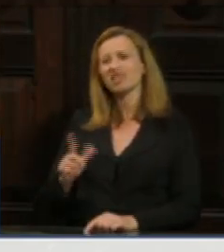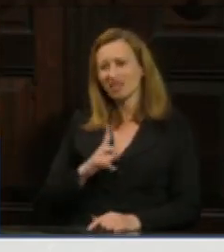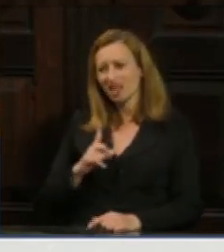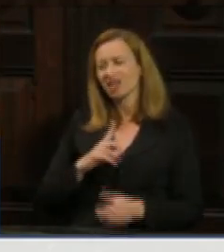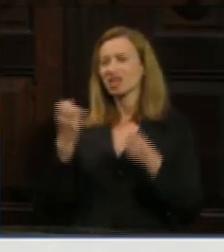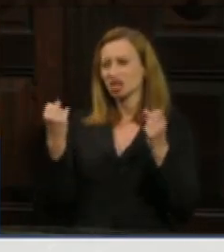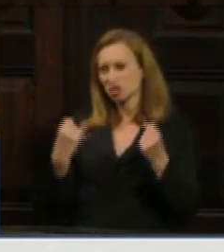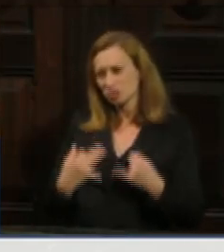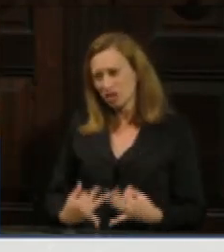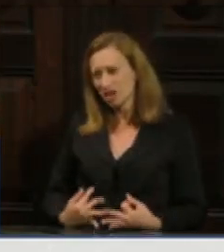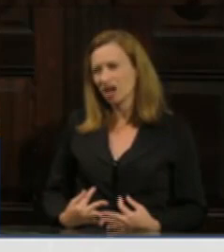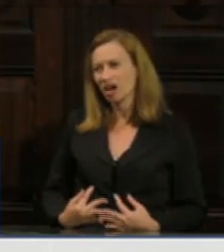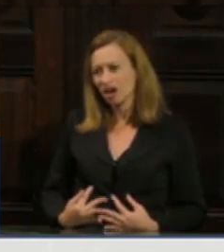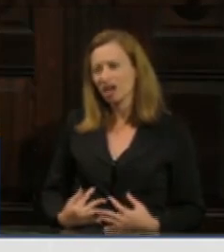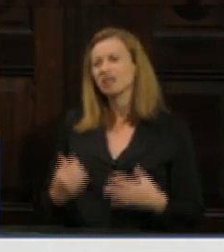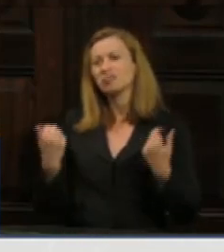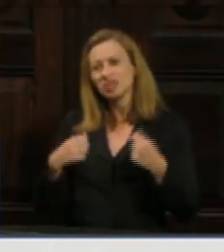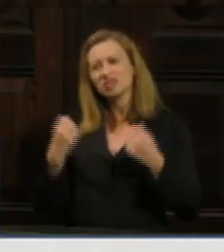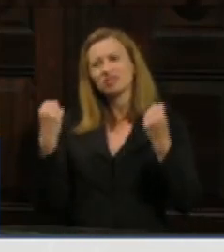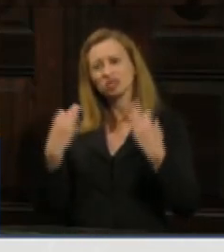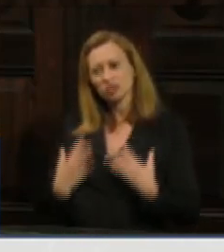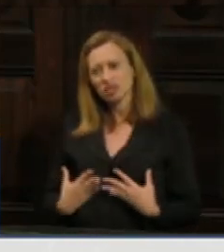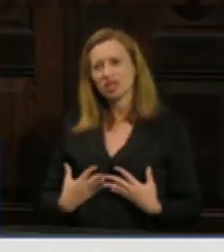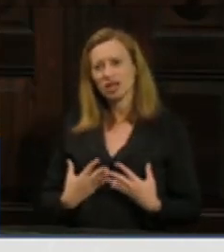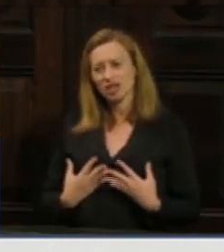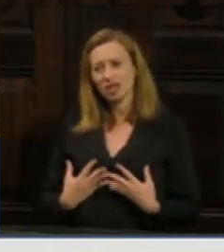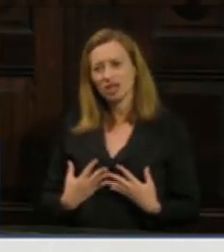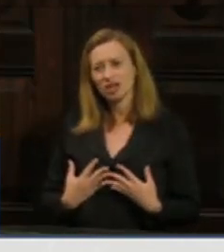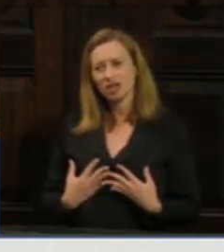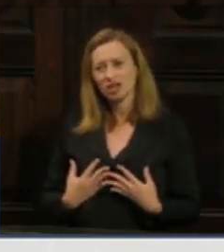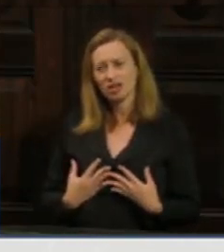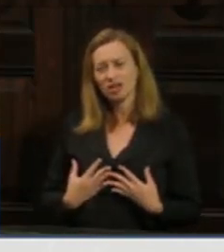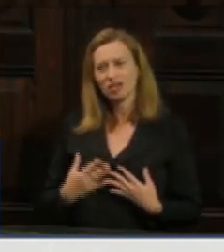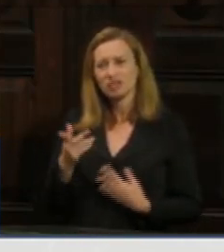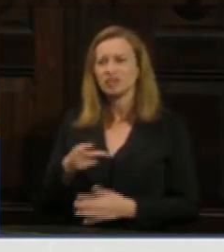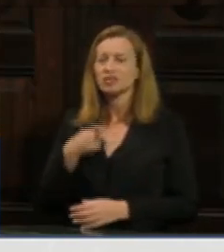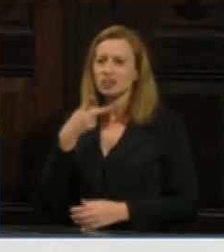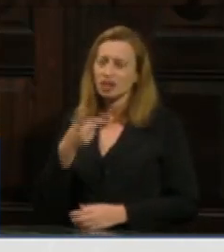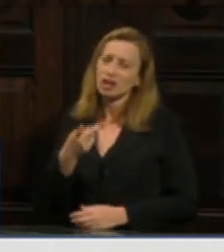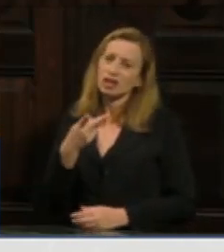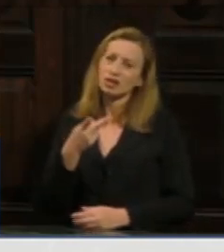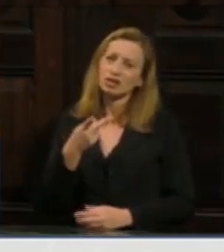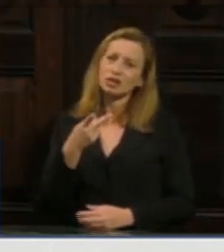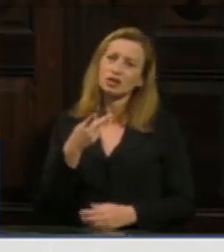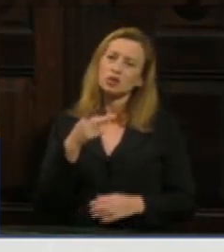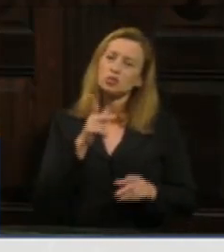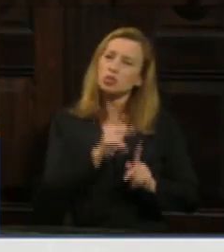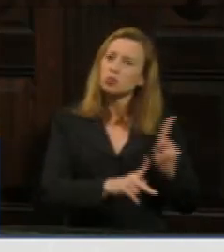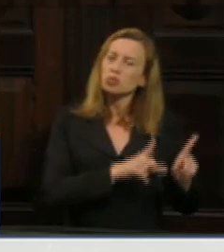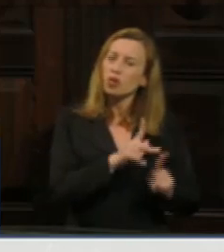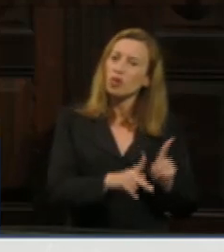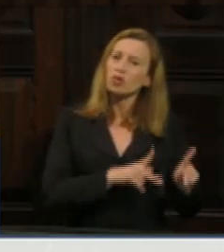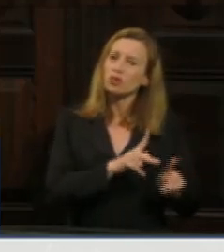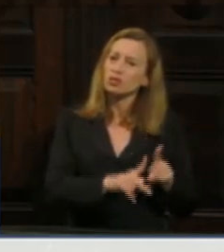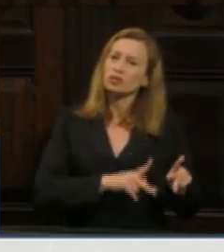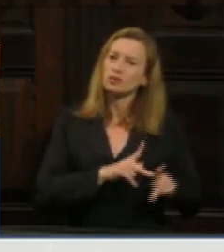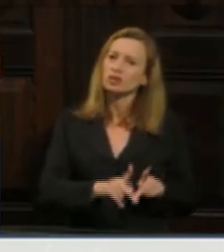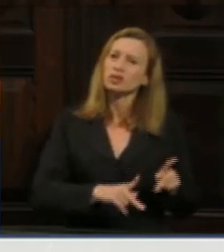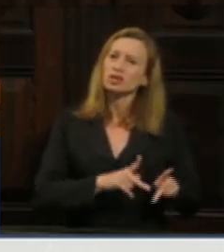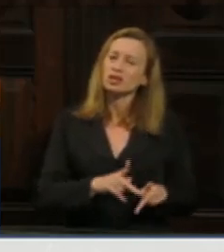educação, foram feitas por esses companheiros, que agora, como bem falou o deputado